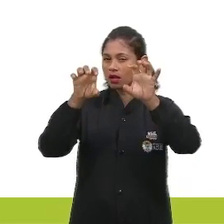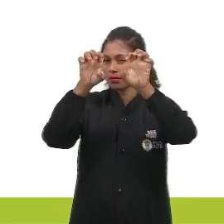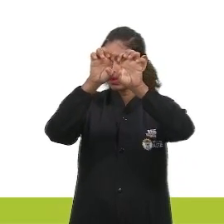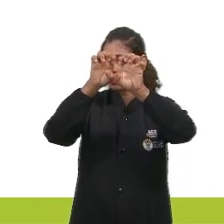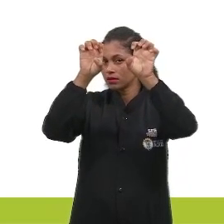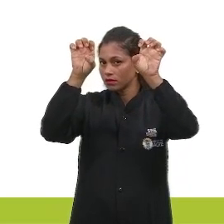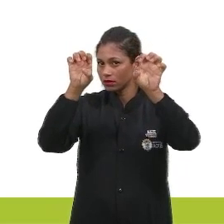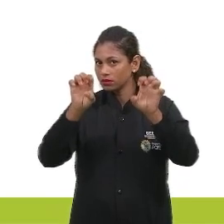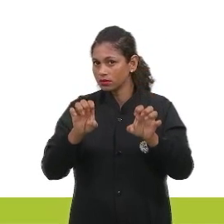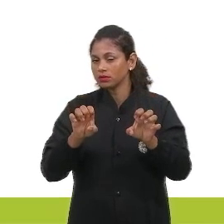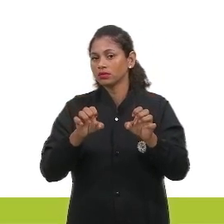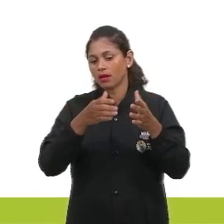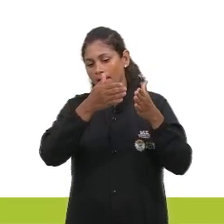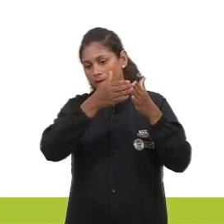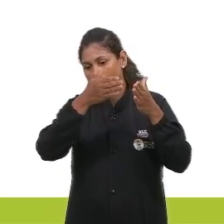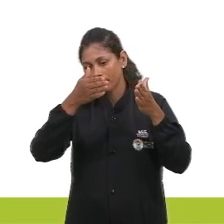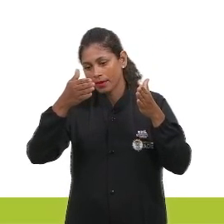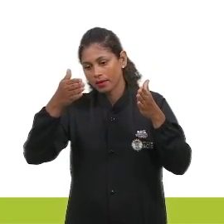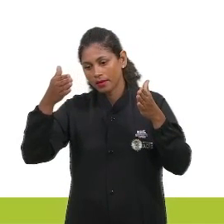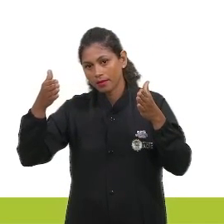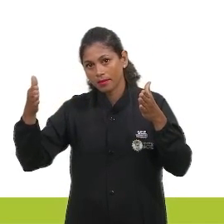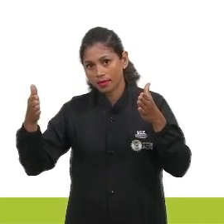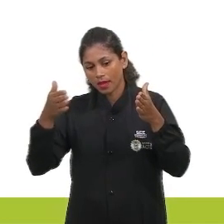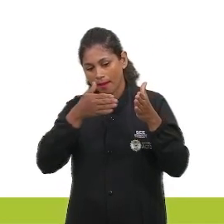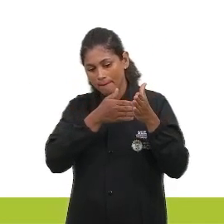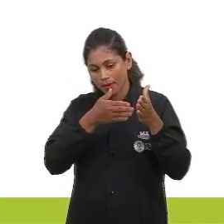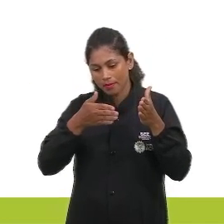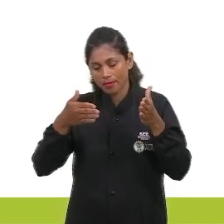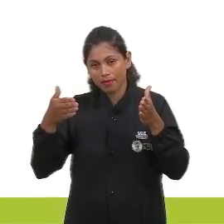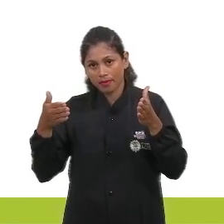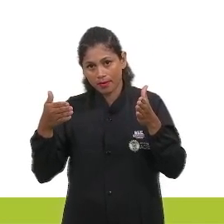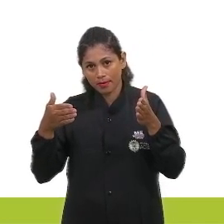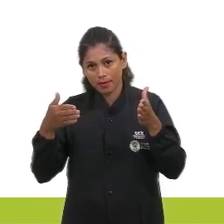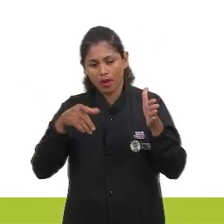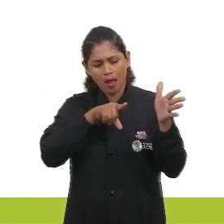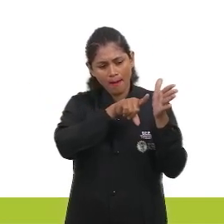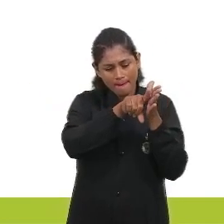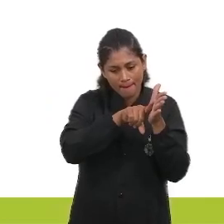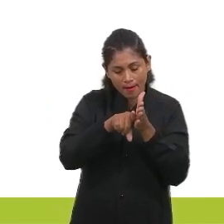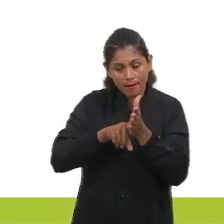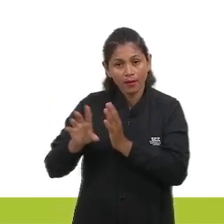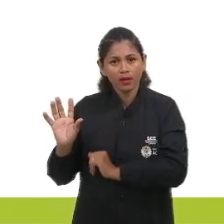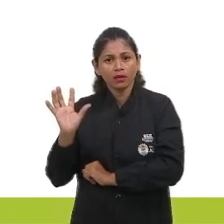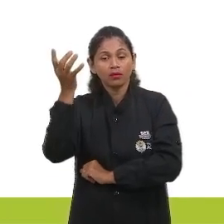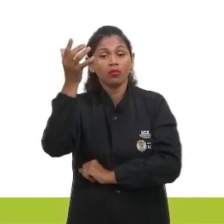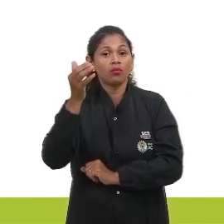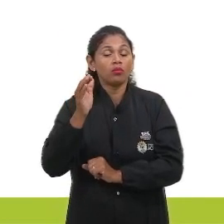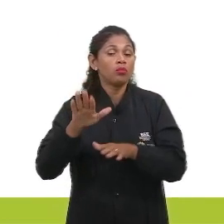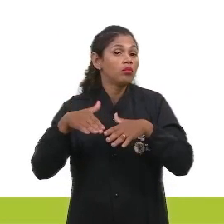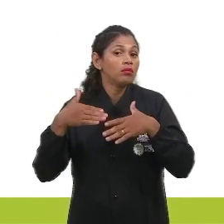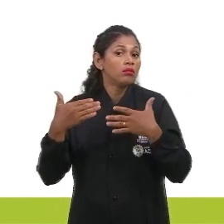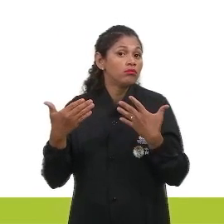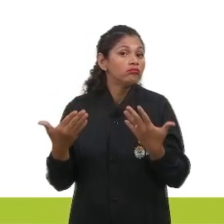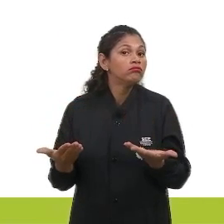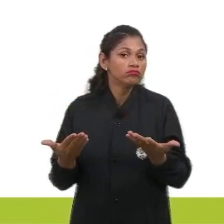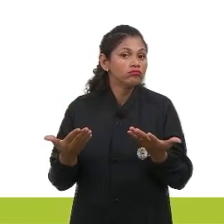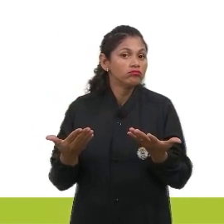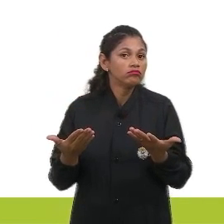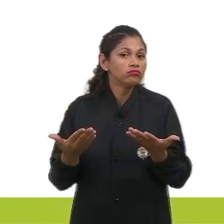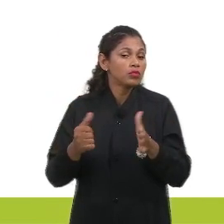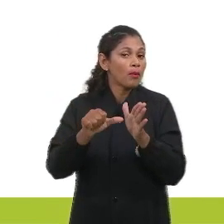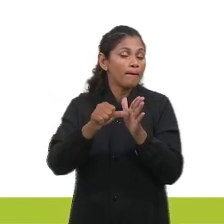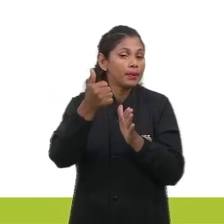vocês, para que o processo de pesquisa ele venha ocorrer, qual é o primeiro passo do nosso